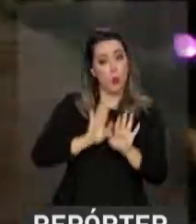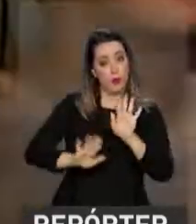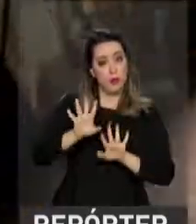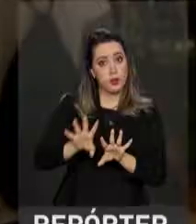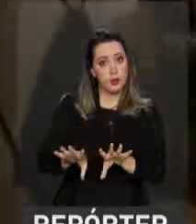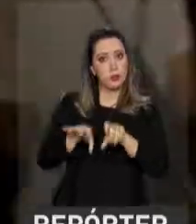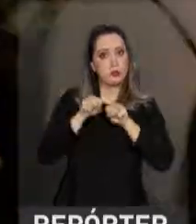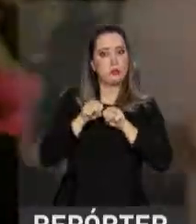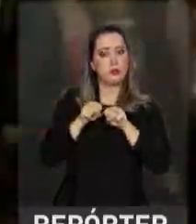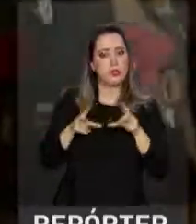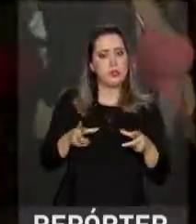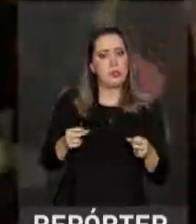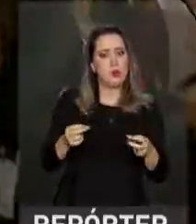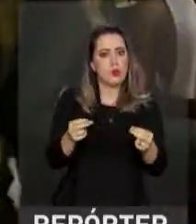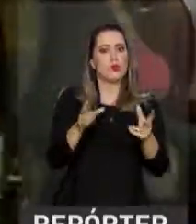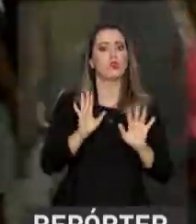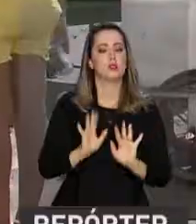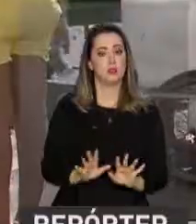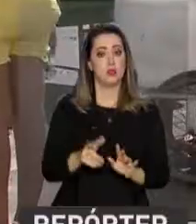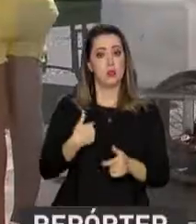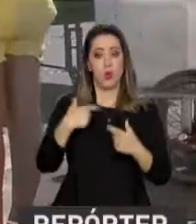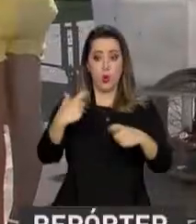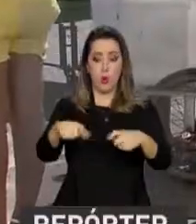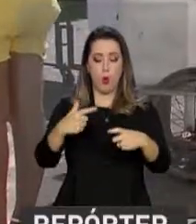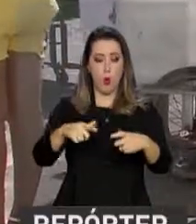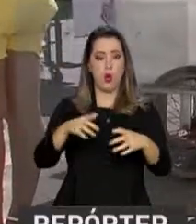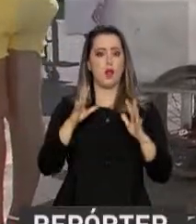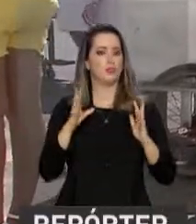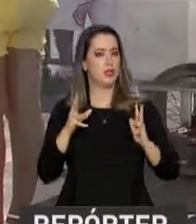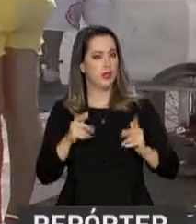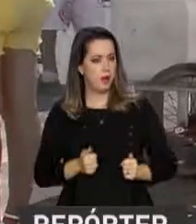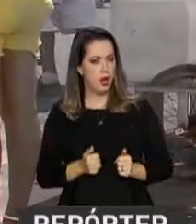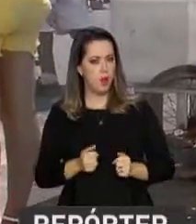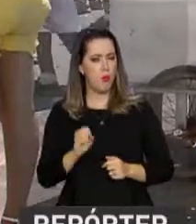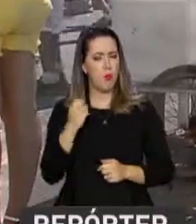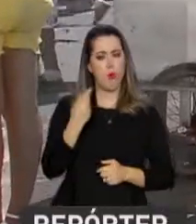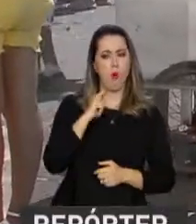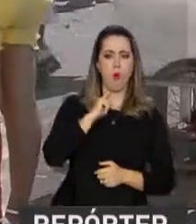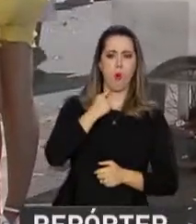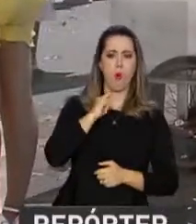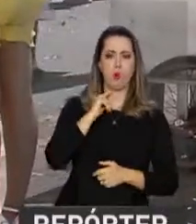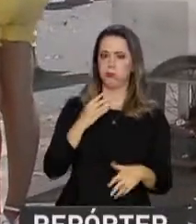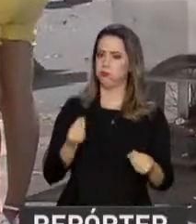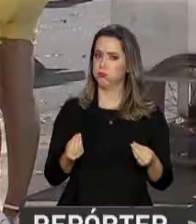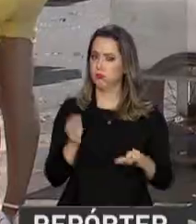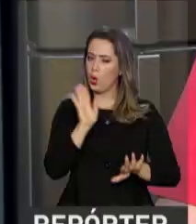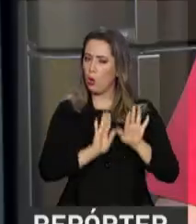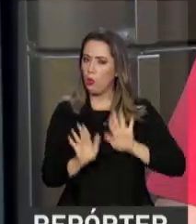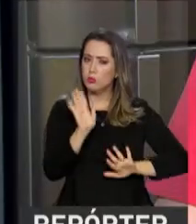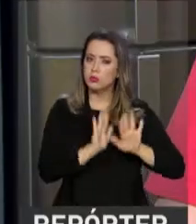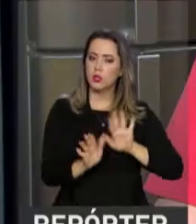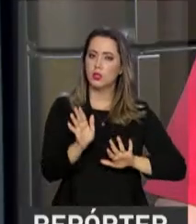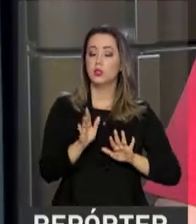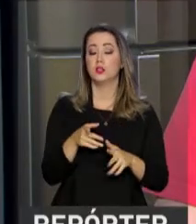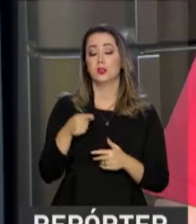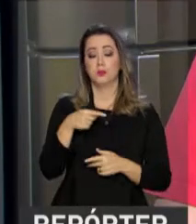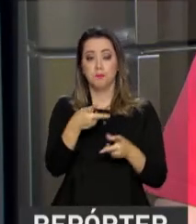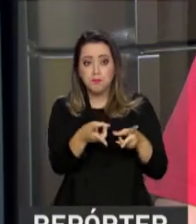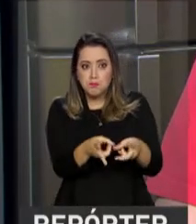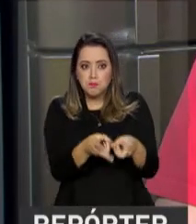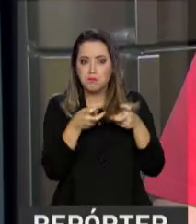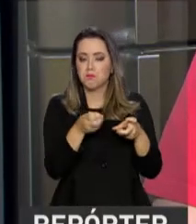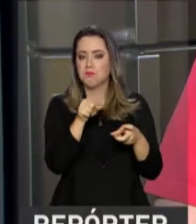Lembrar, se é uma pessoa que tem um ambiente limpo, né? Se o alimento está exposto ao meio ambiente, né? Isso é muito, muito importante. A